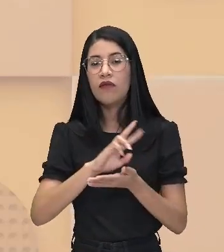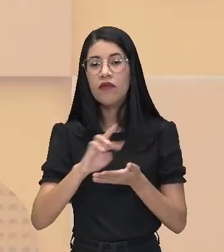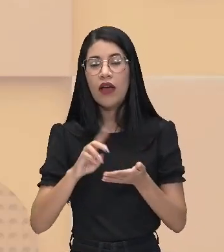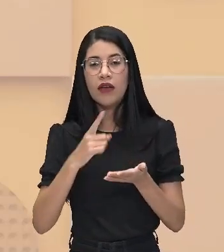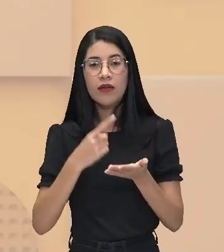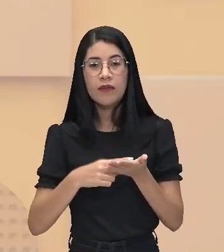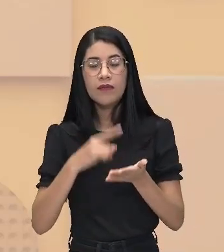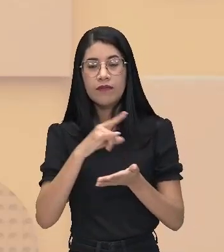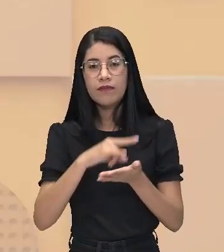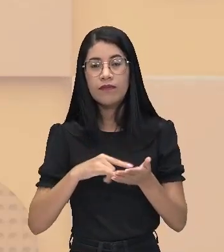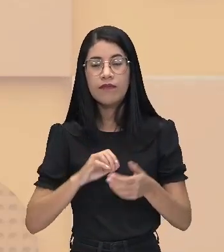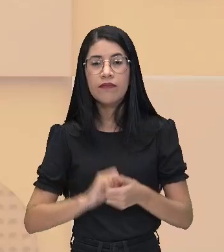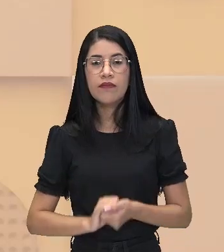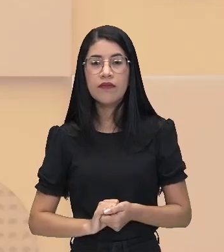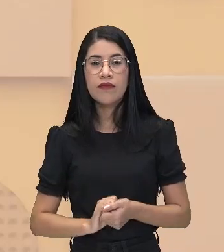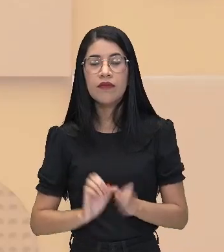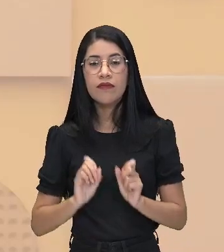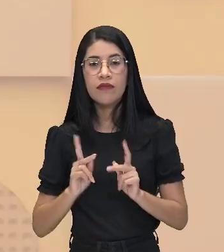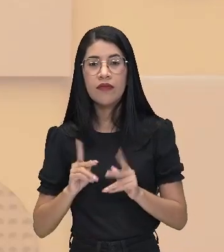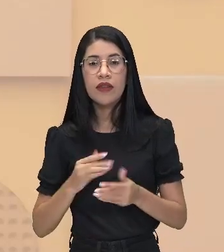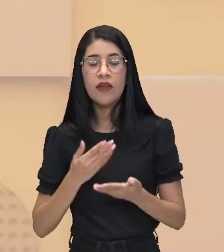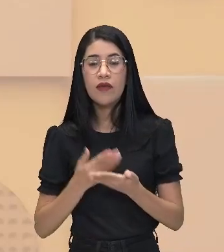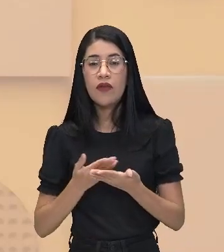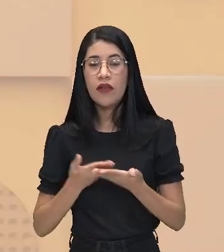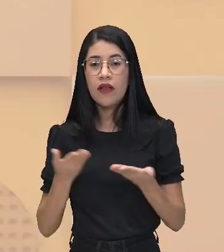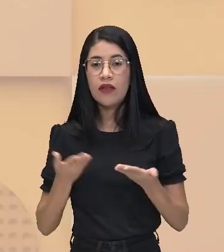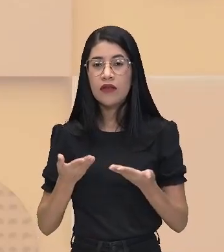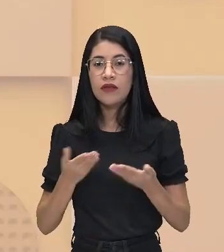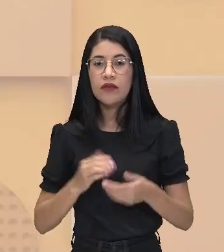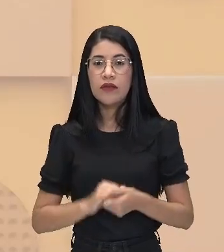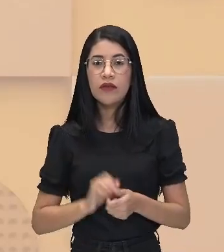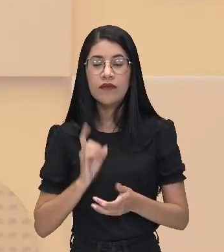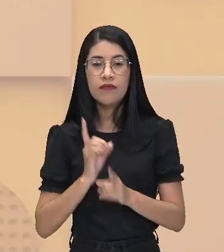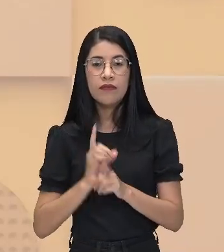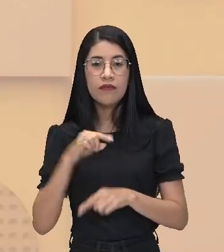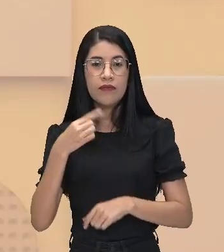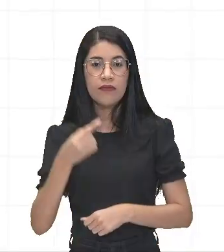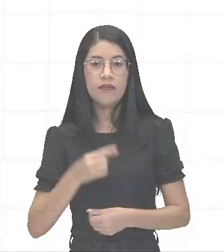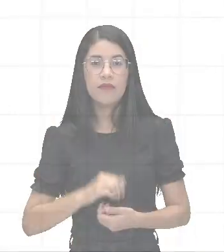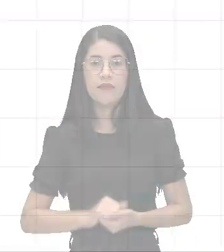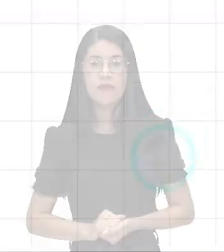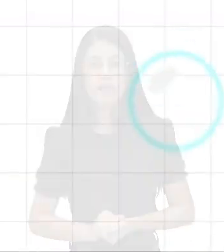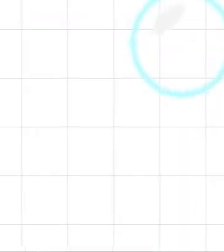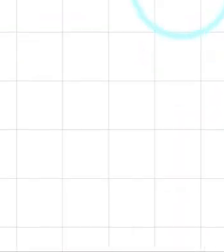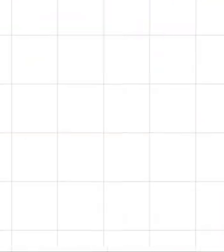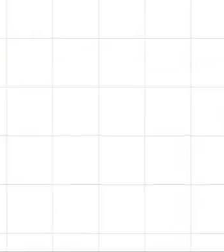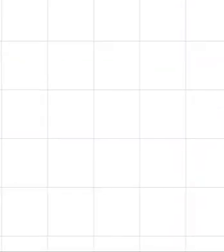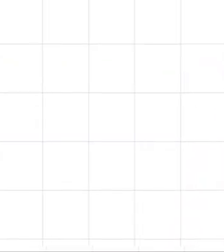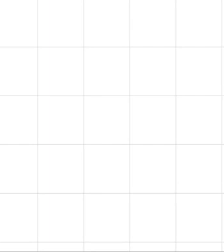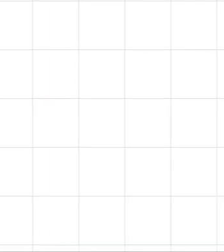certo? Então, essa aí foi a nossa aula. Até uma próxima!